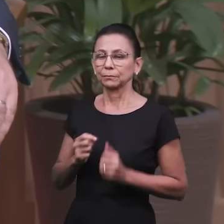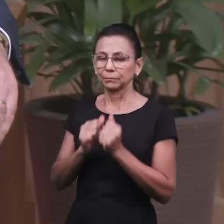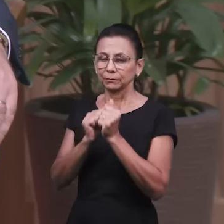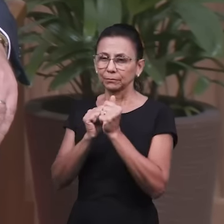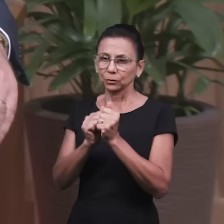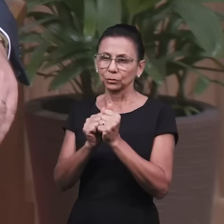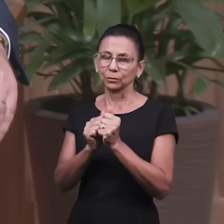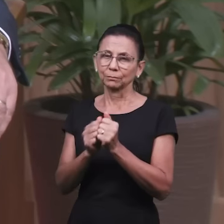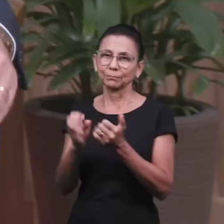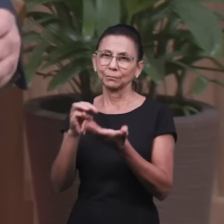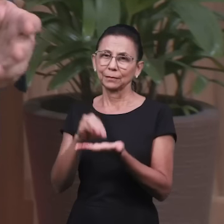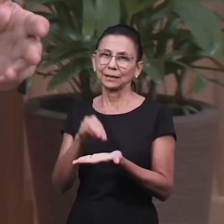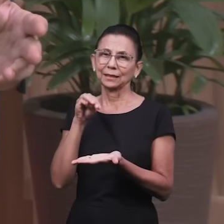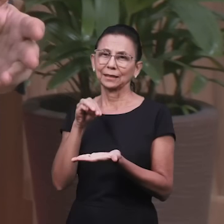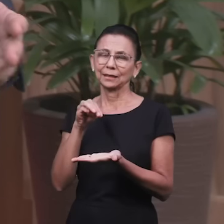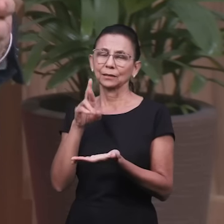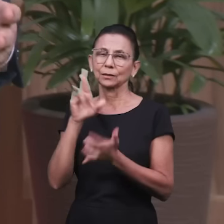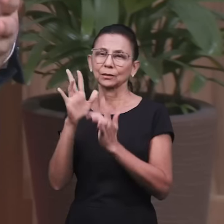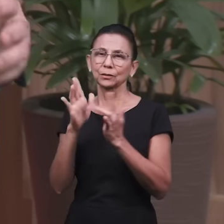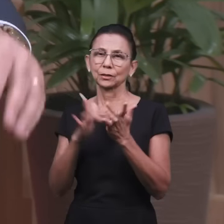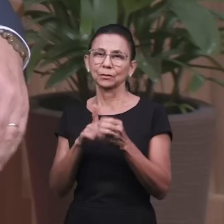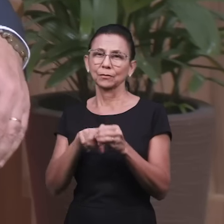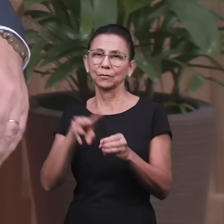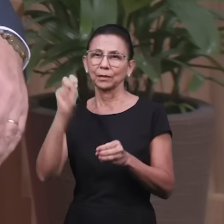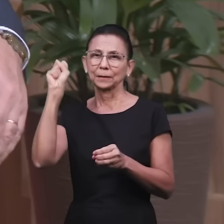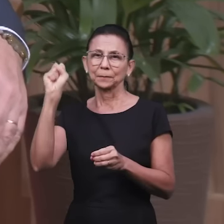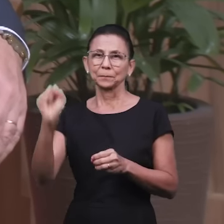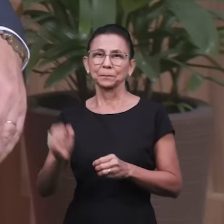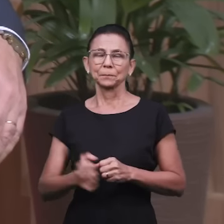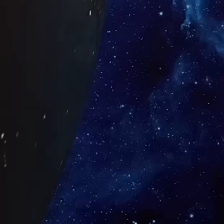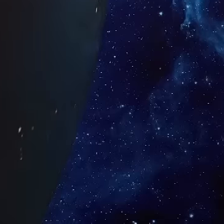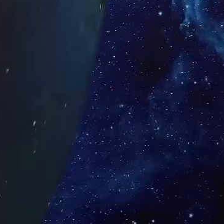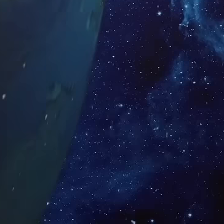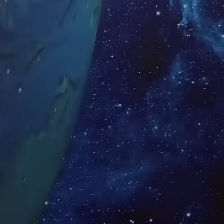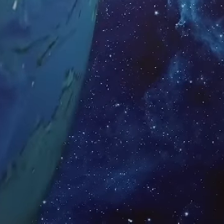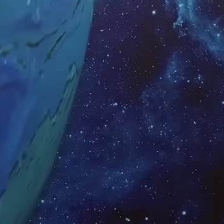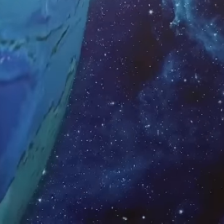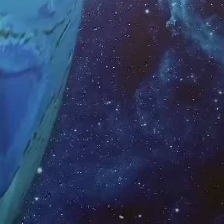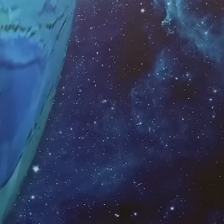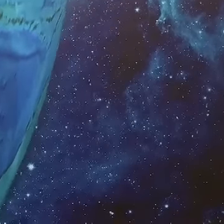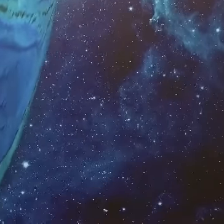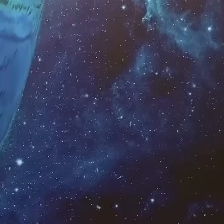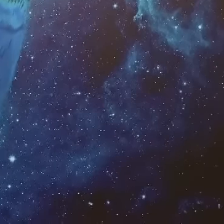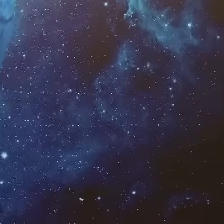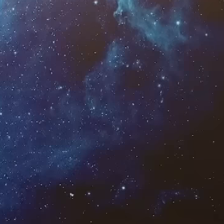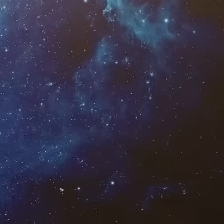juntos mais uma vez. Maranata, o Senhor Jesus vem!